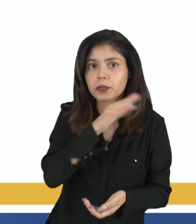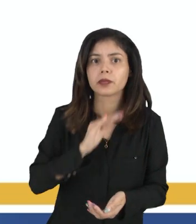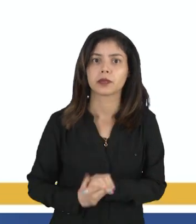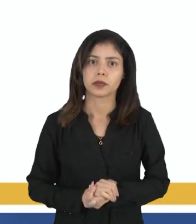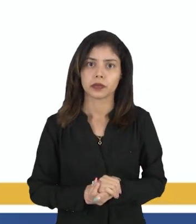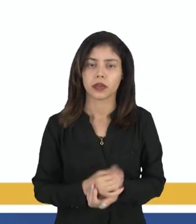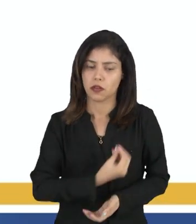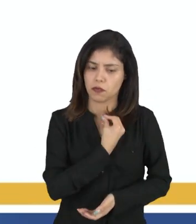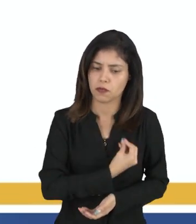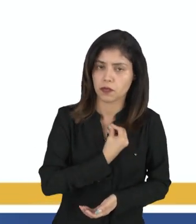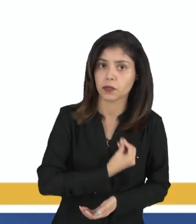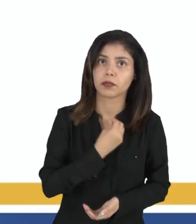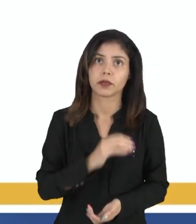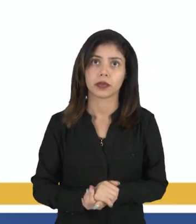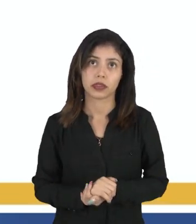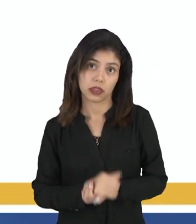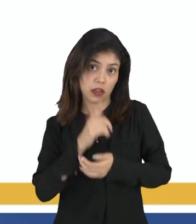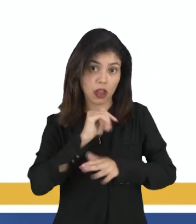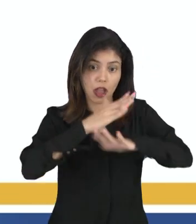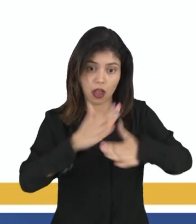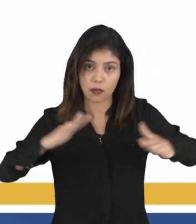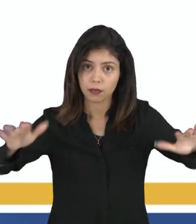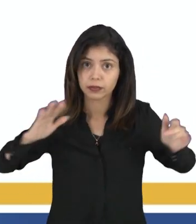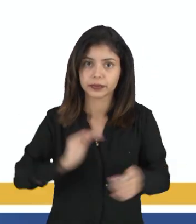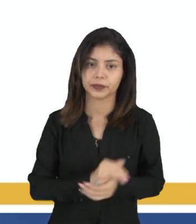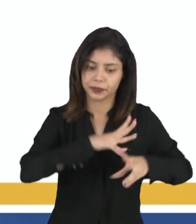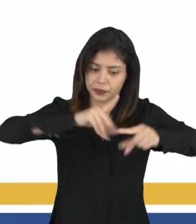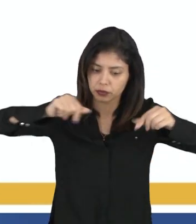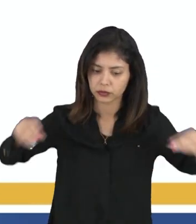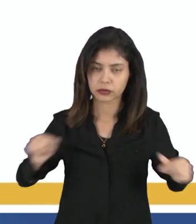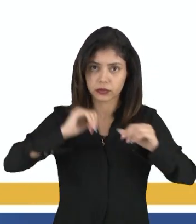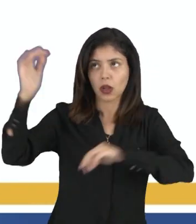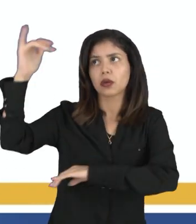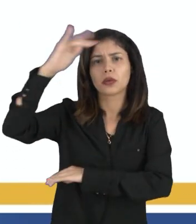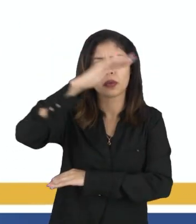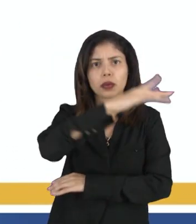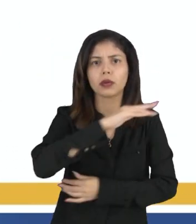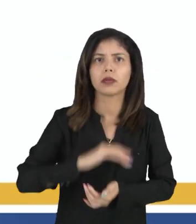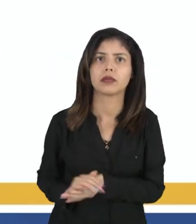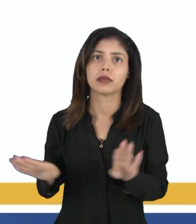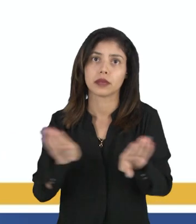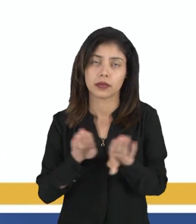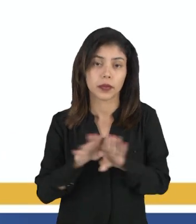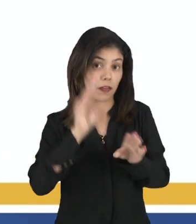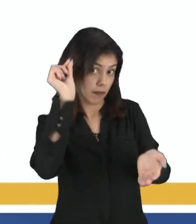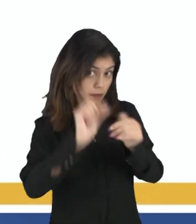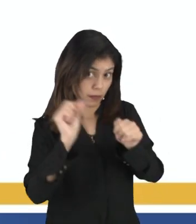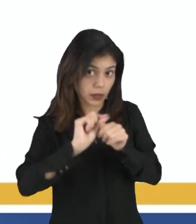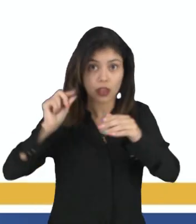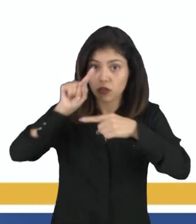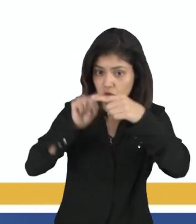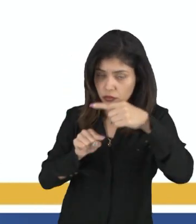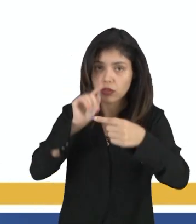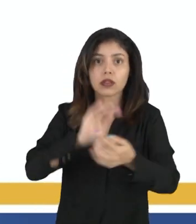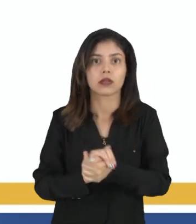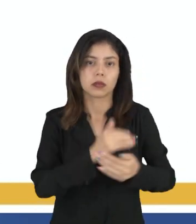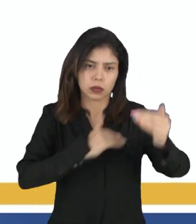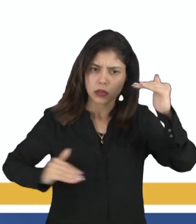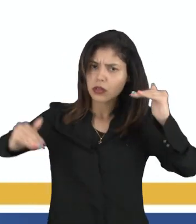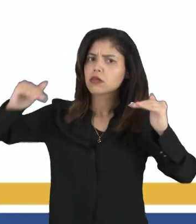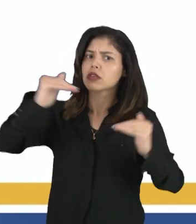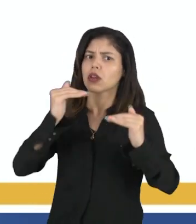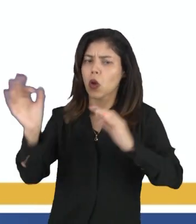animais que viviam no ambiente, né, aquático, na terra e no ar. Então ele fez essa subdivisão para tentar